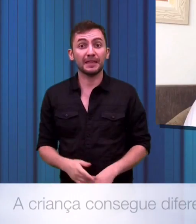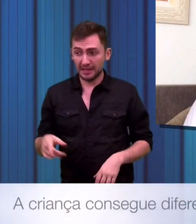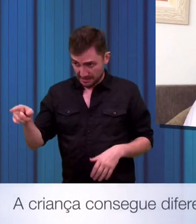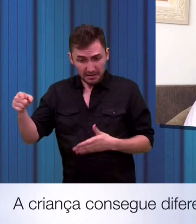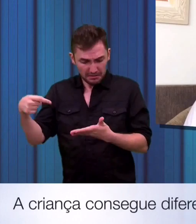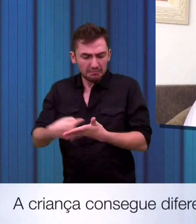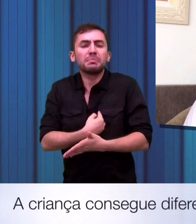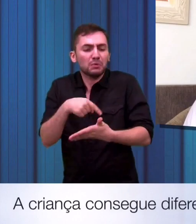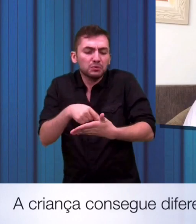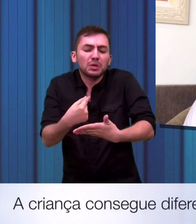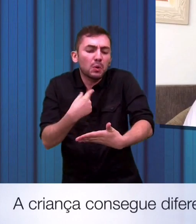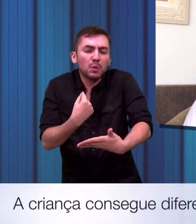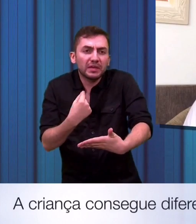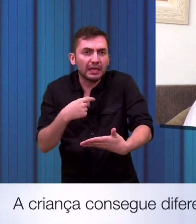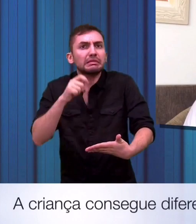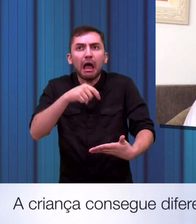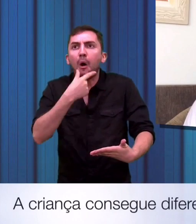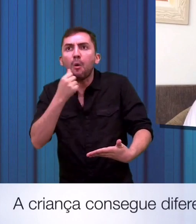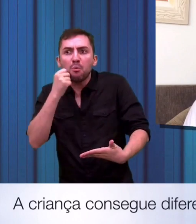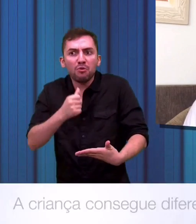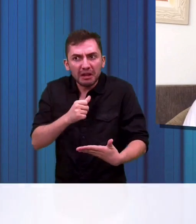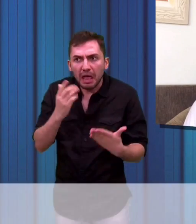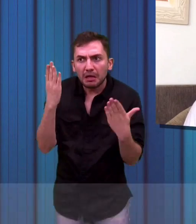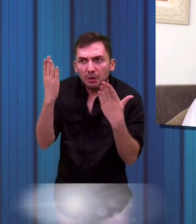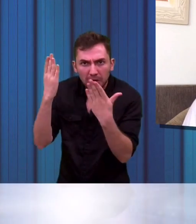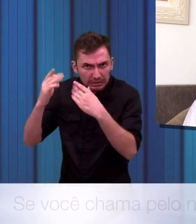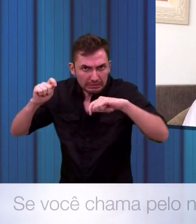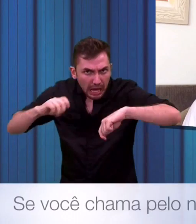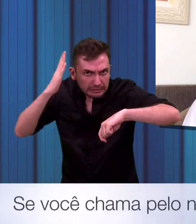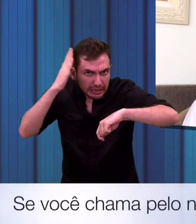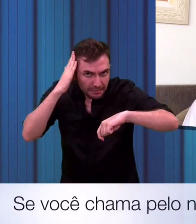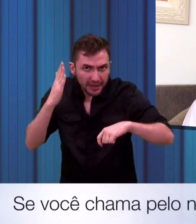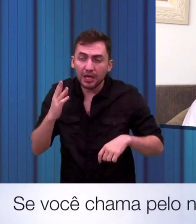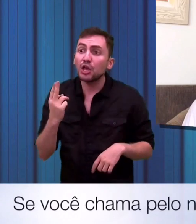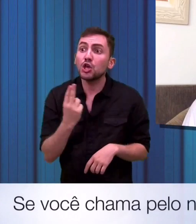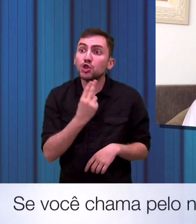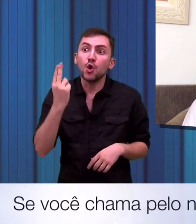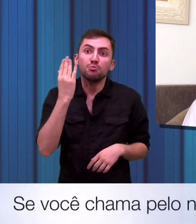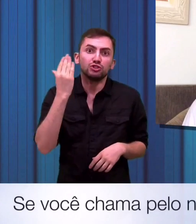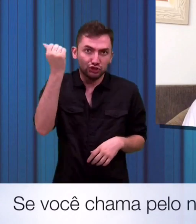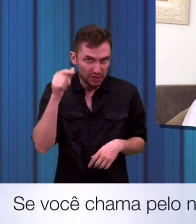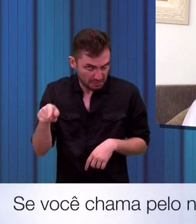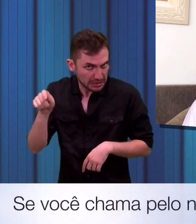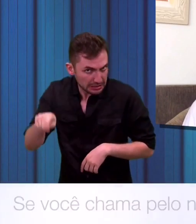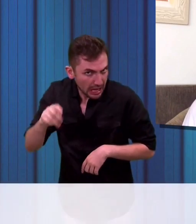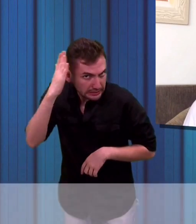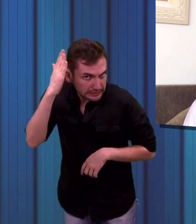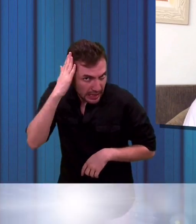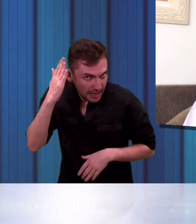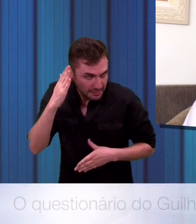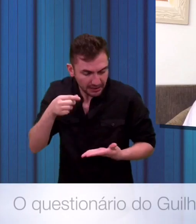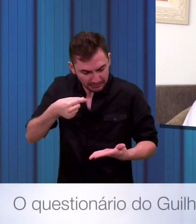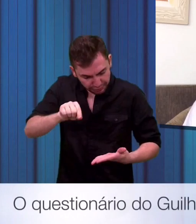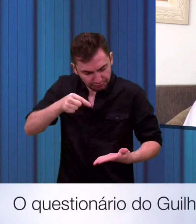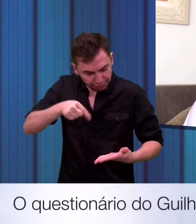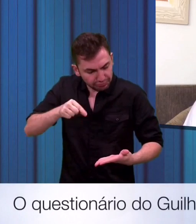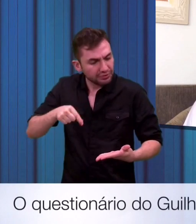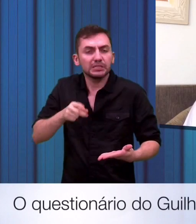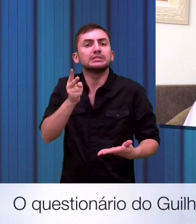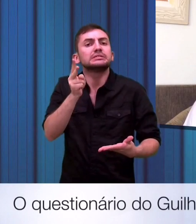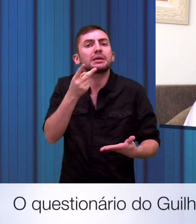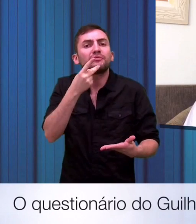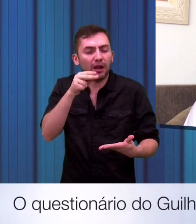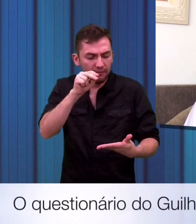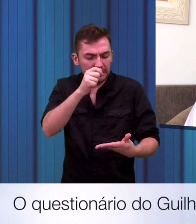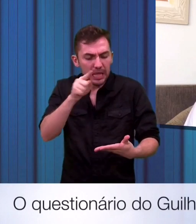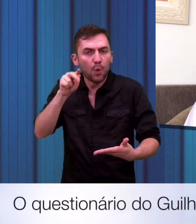A criança consegue diferenciar a voz masculina e feminina? Se você chama pelo nome, a criança responde? E o questionário do